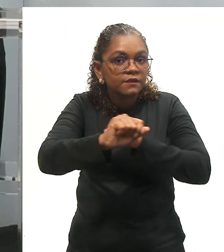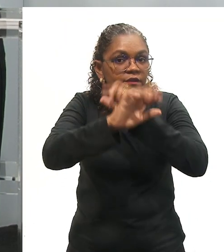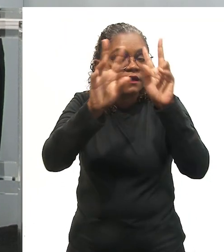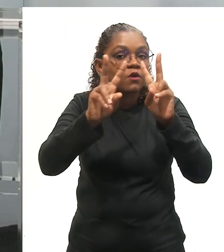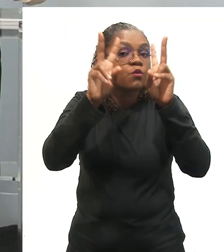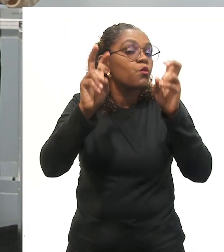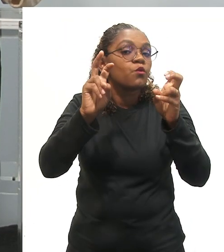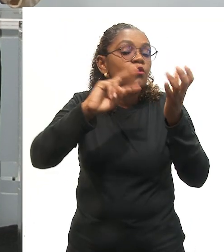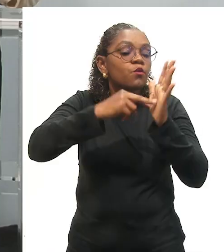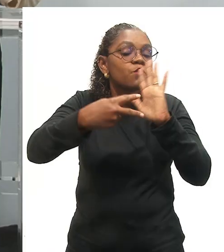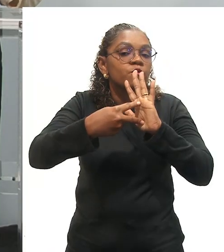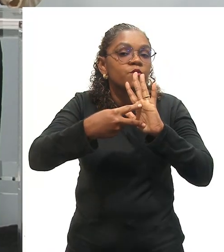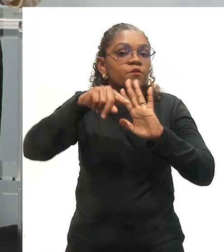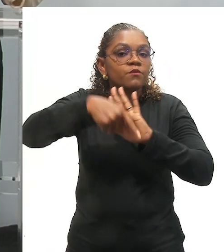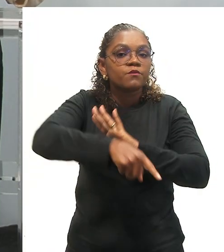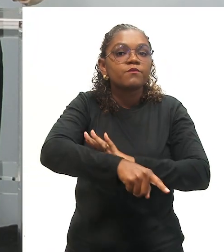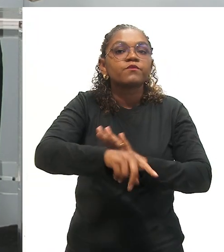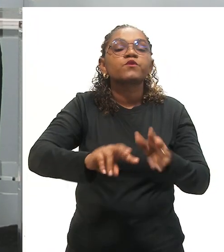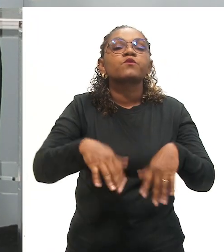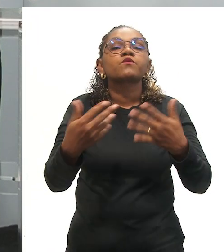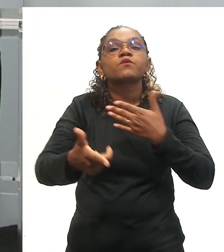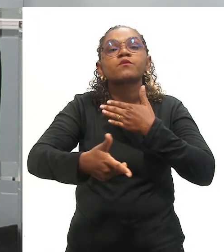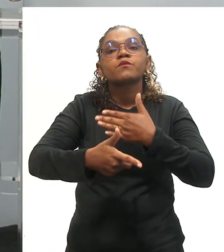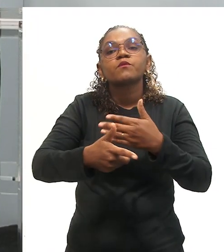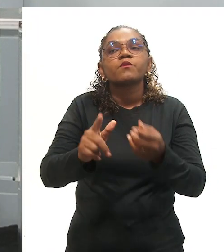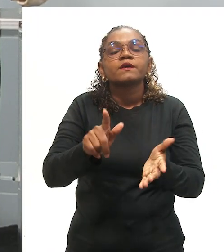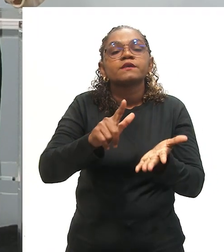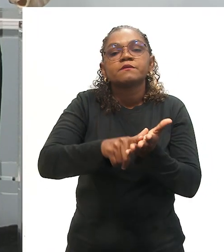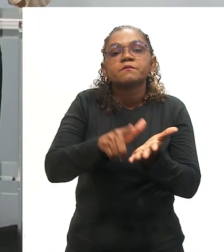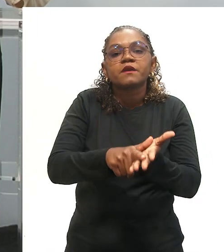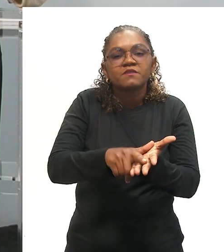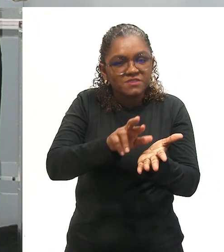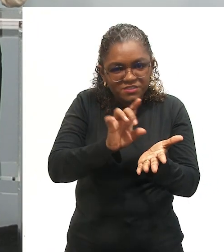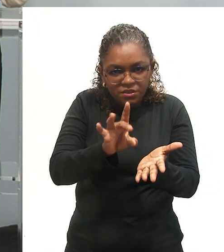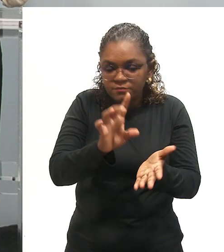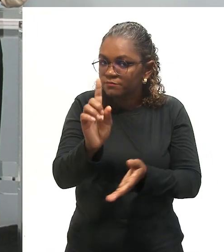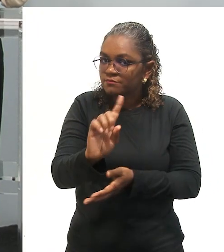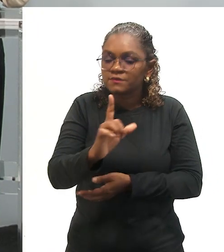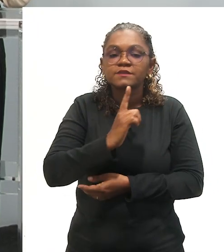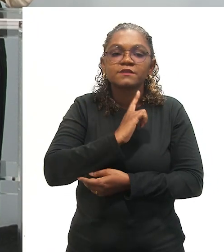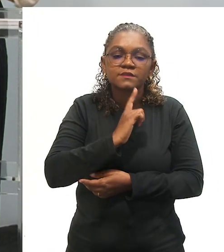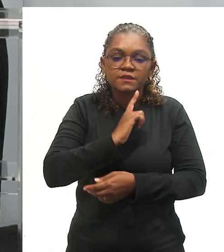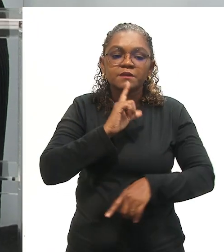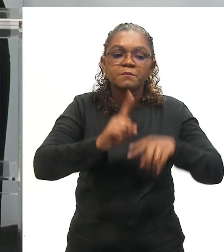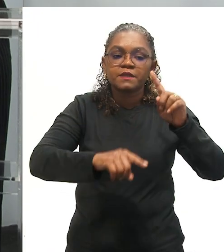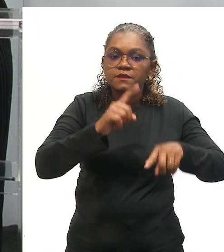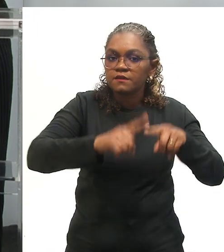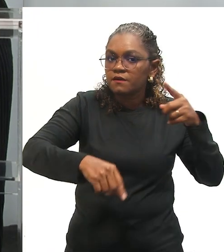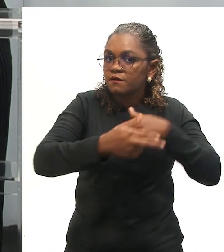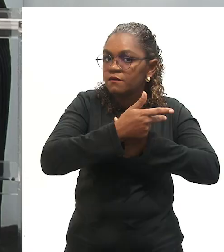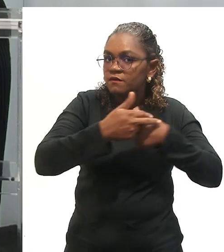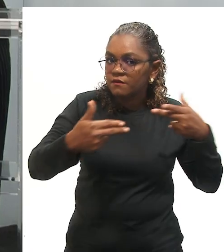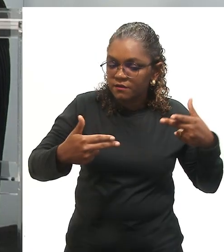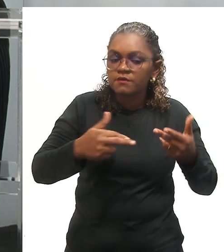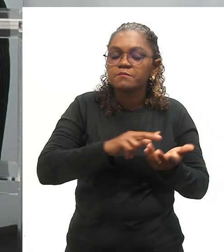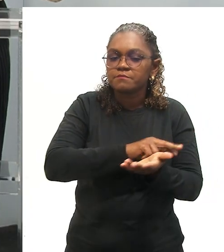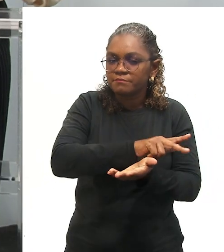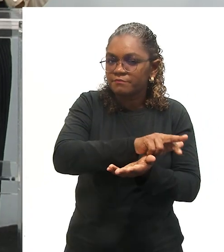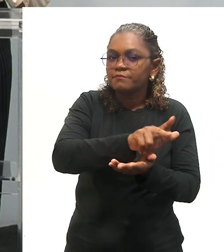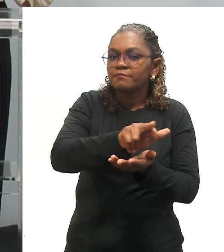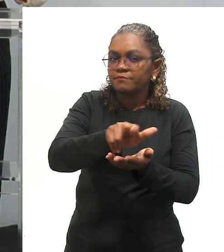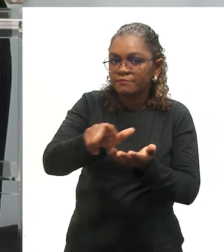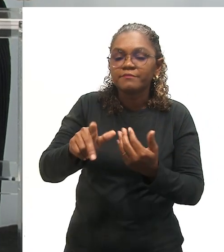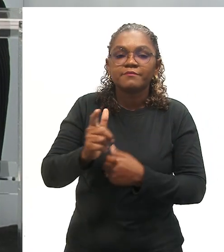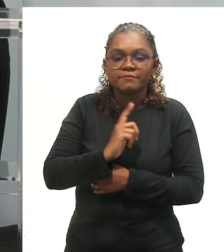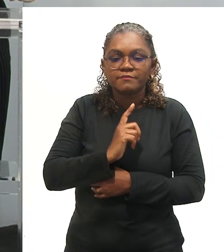pouco mais profunda do que apenas o papel. Ela é a produção dos bens, a produção dos serviços. Muitas vezes a gente tem aquela indagação,